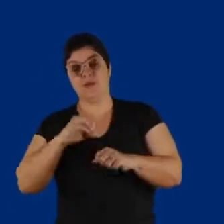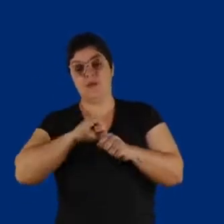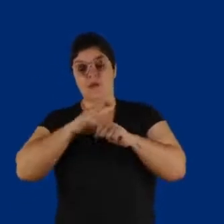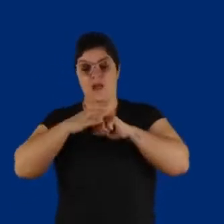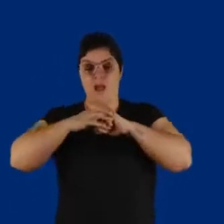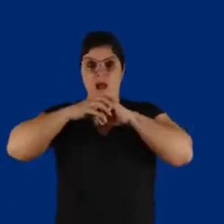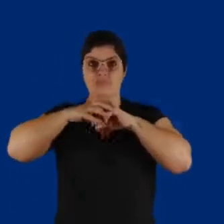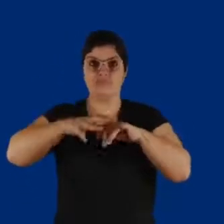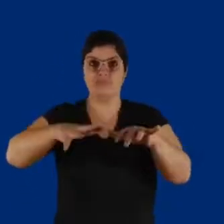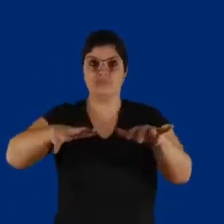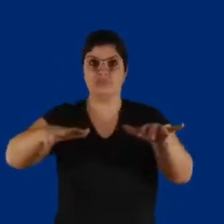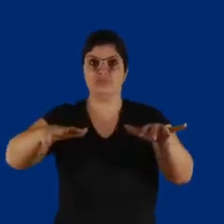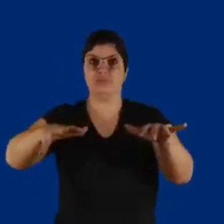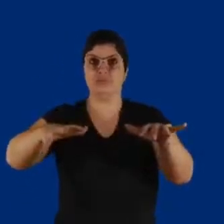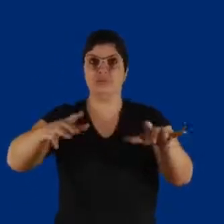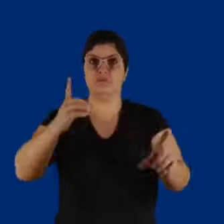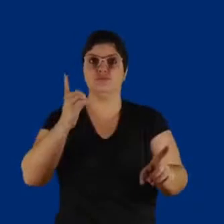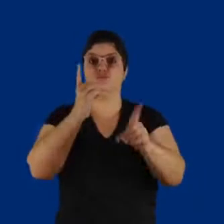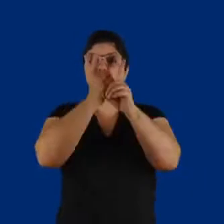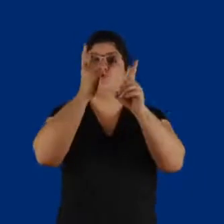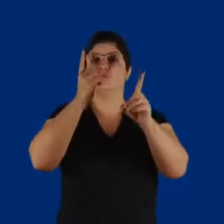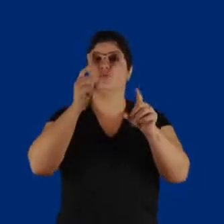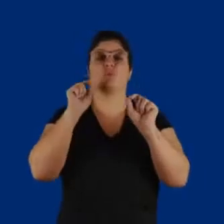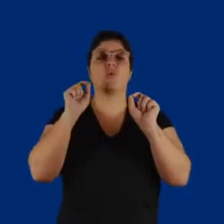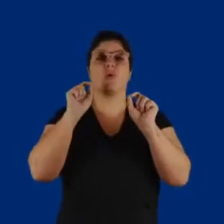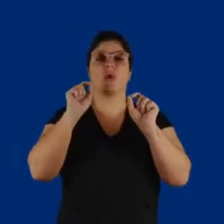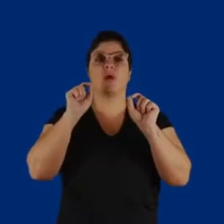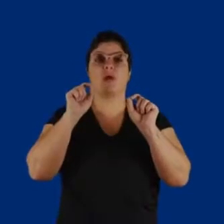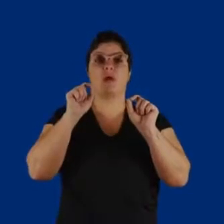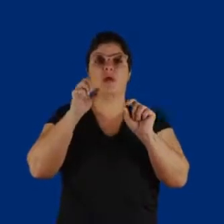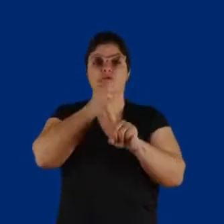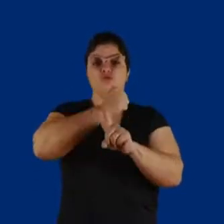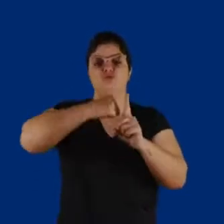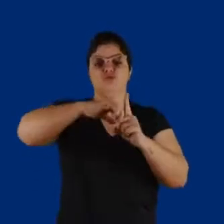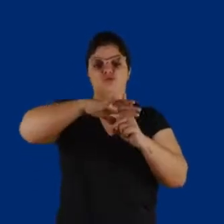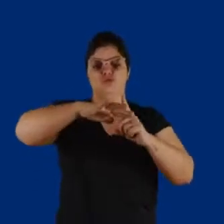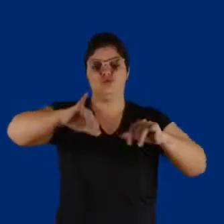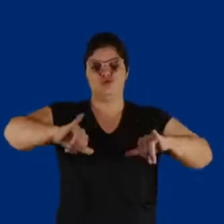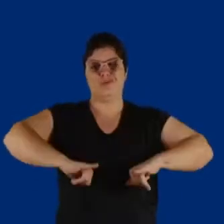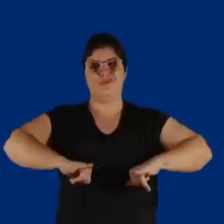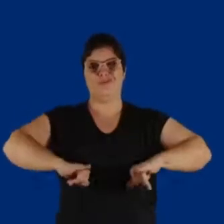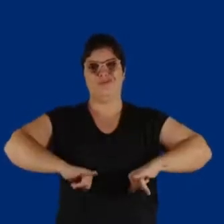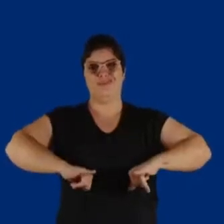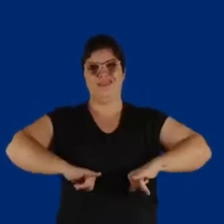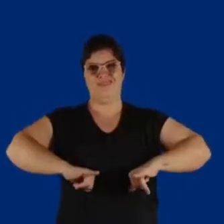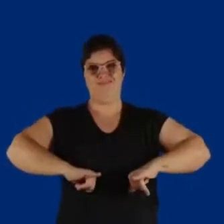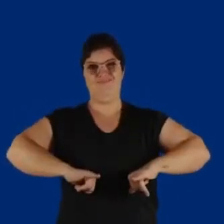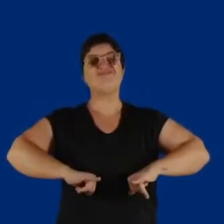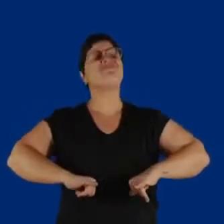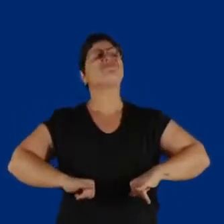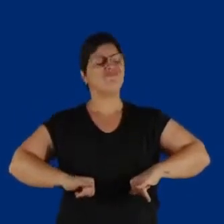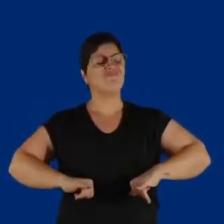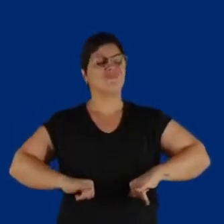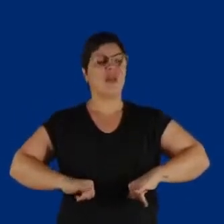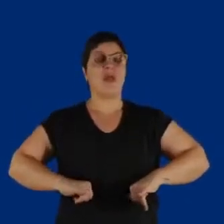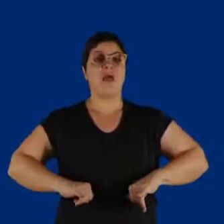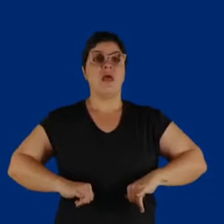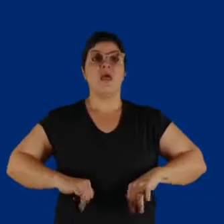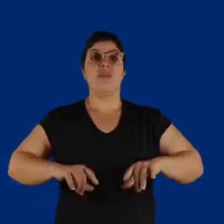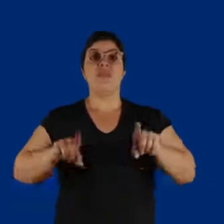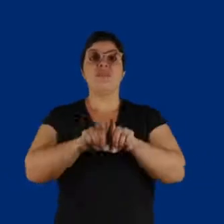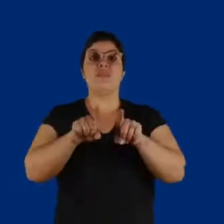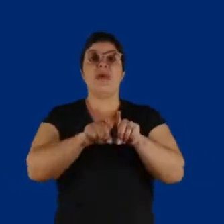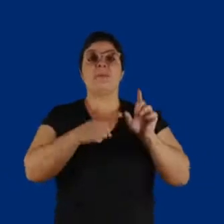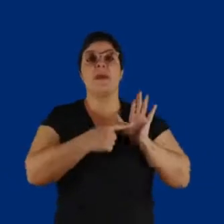pandemia descobriu ali um sofrimento social e também trouxe o que nós chamamos de